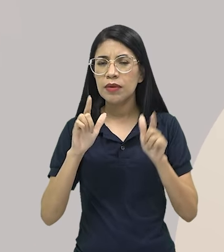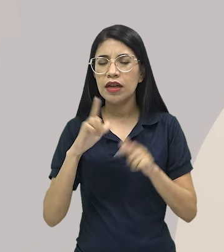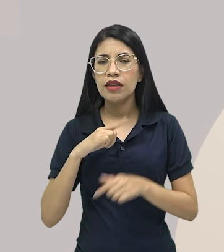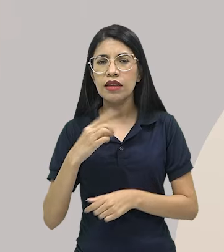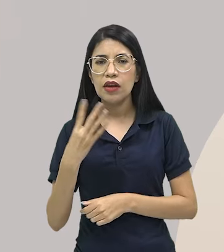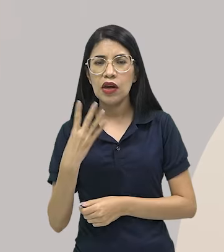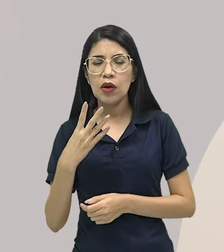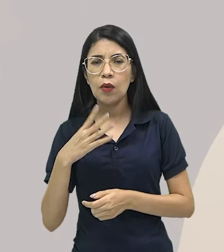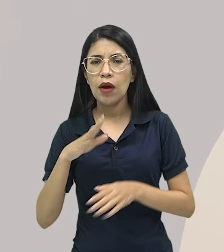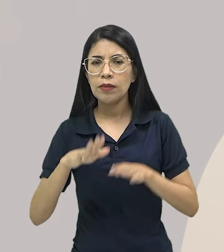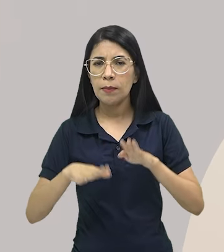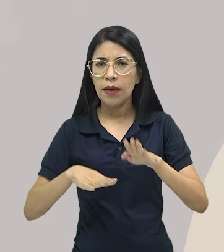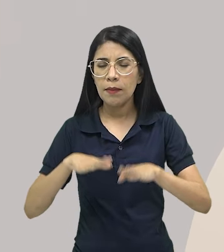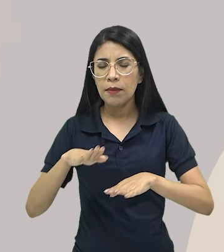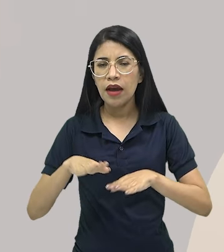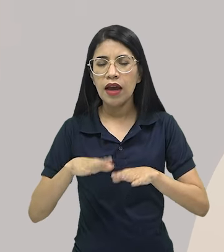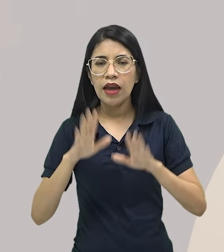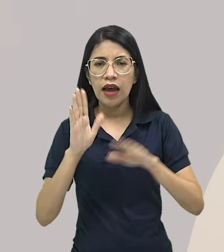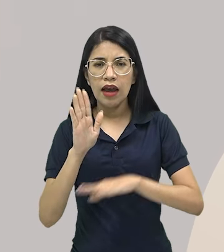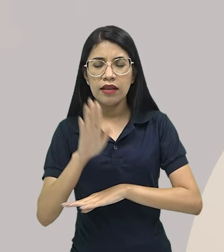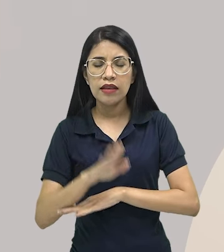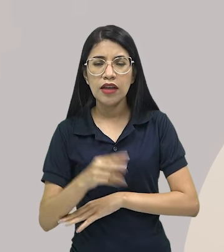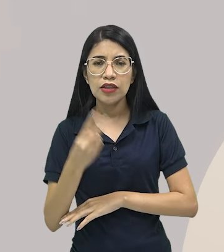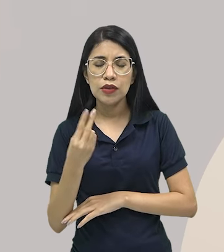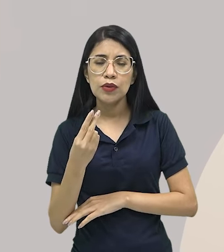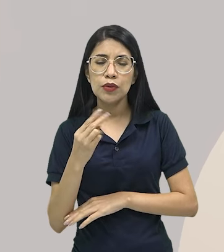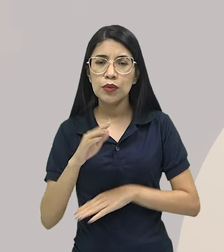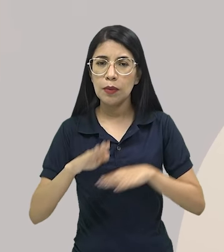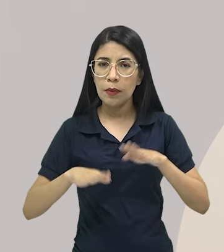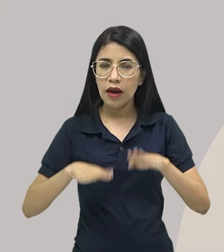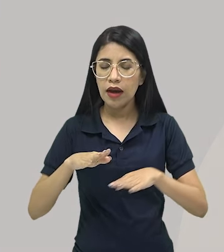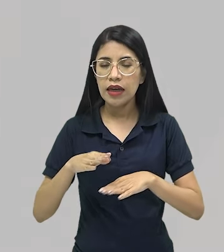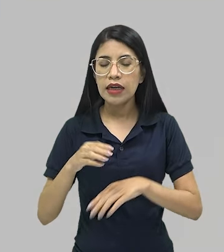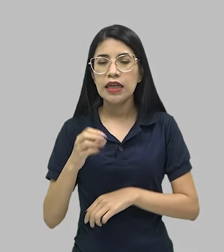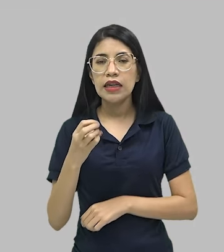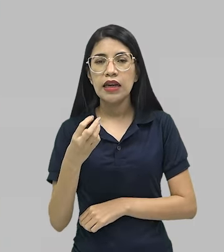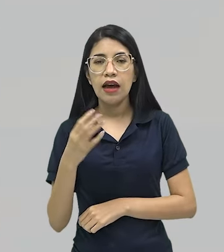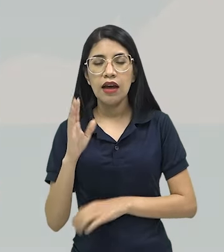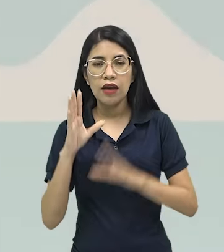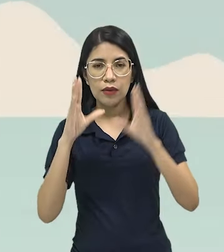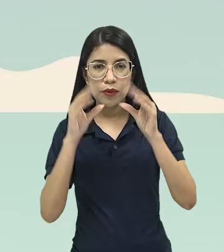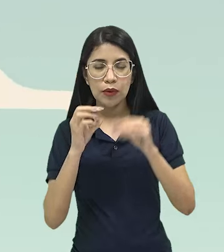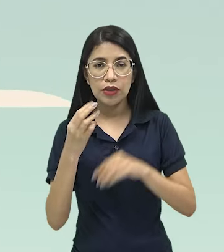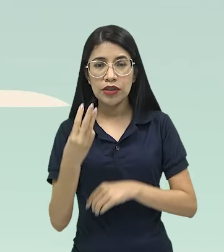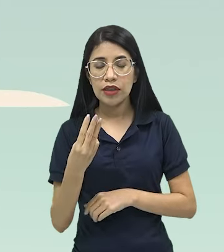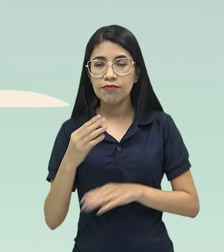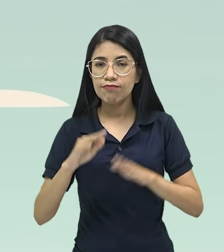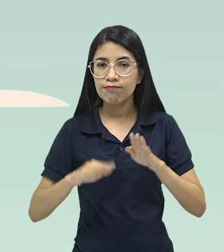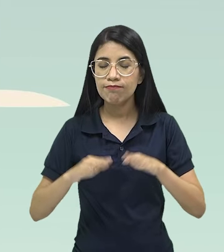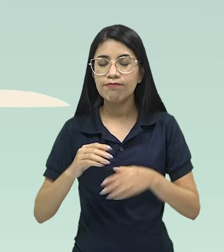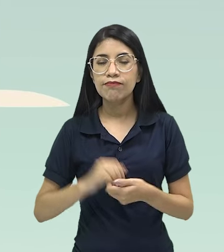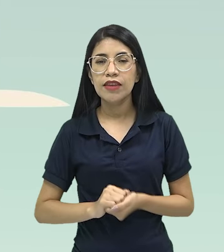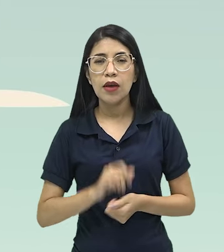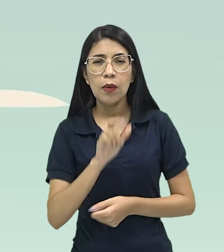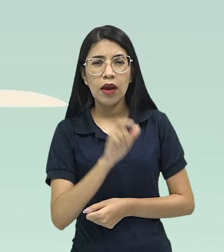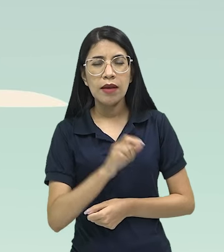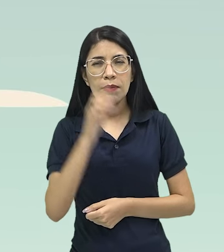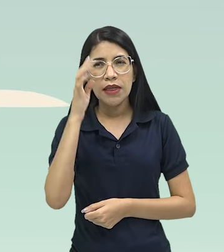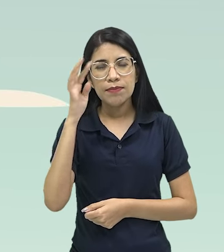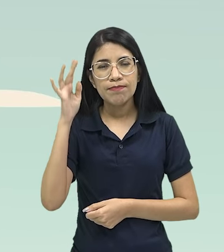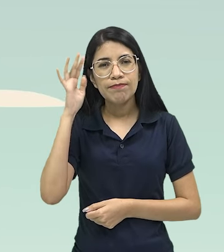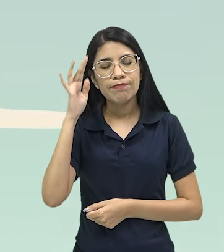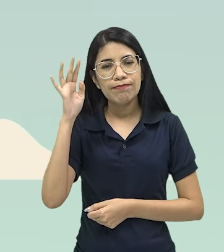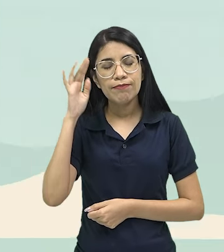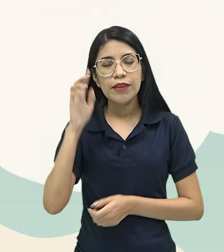patas, durante a tarde sobre 2 patas e à noite sobre 3 patas? Édipo pensou e